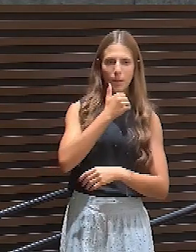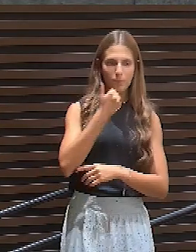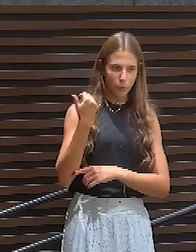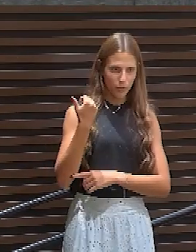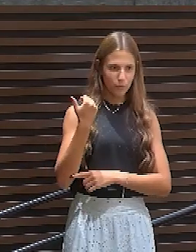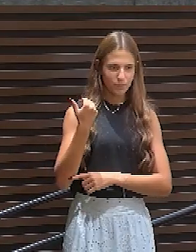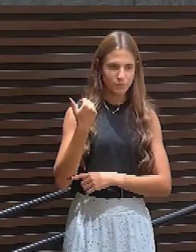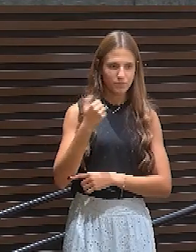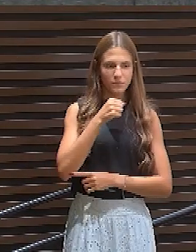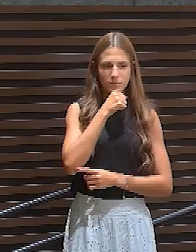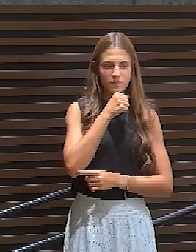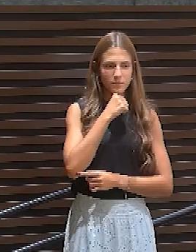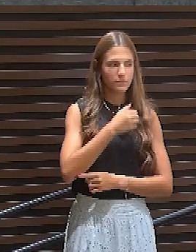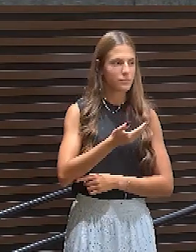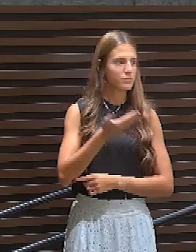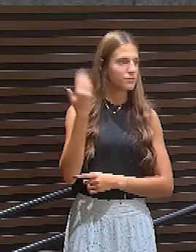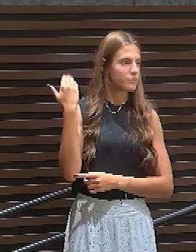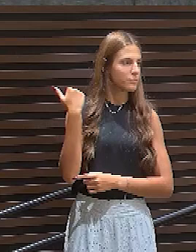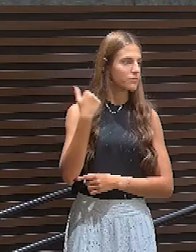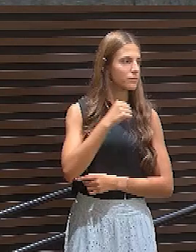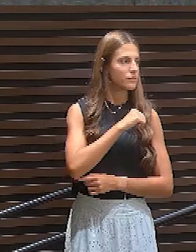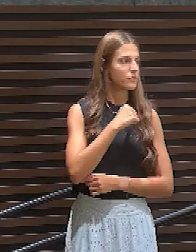Eu disse: eu creio na palavra de Deus.